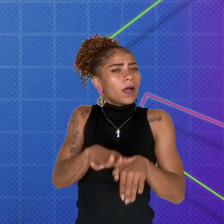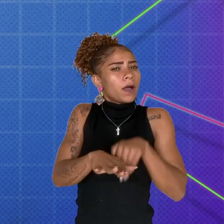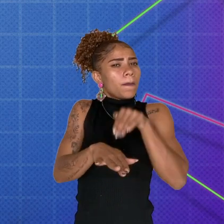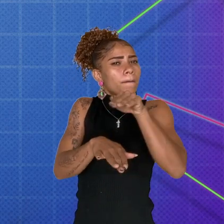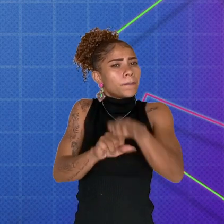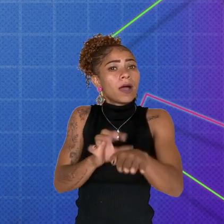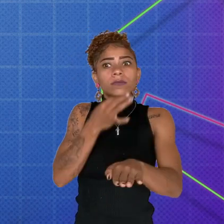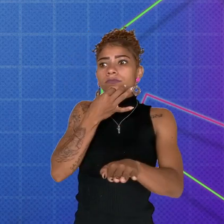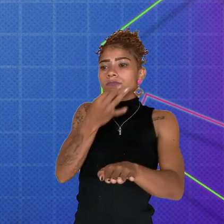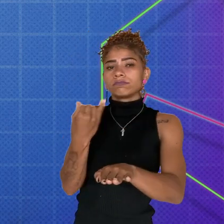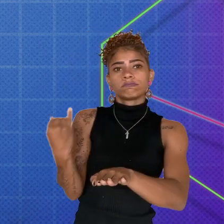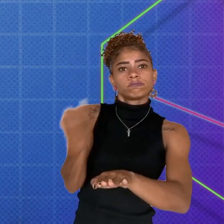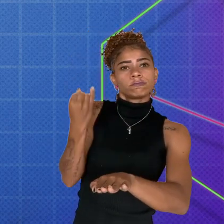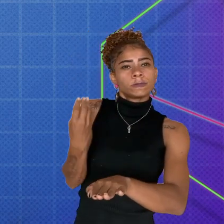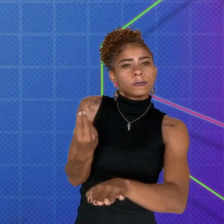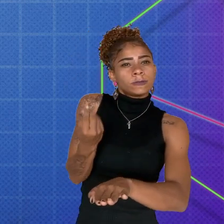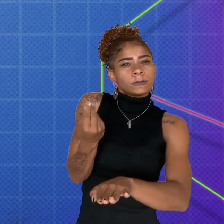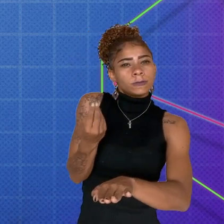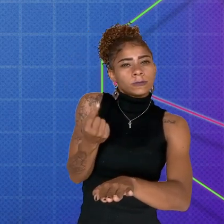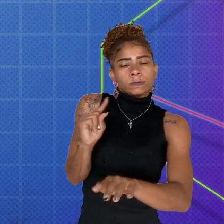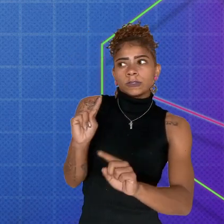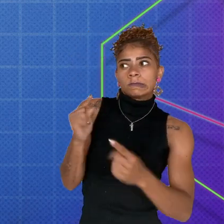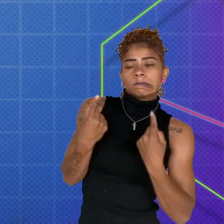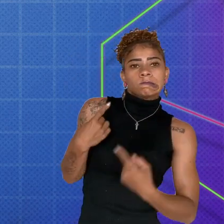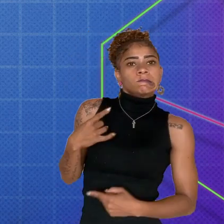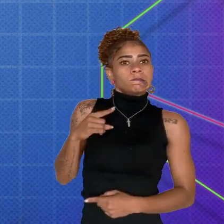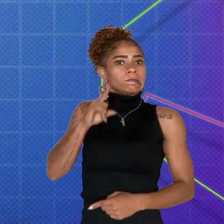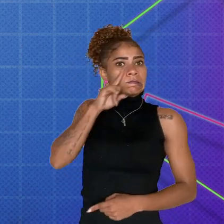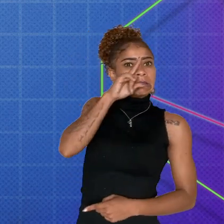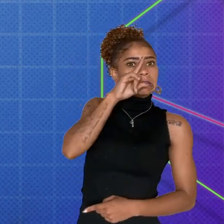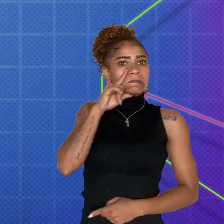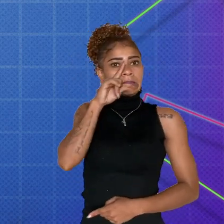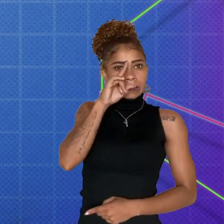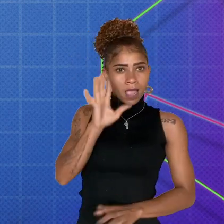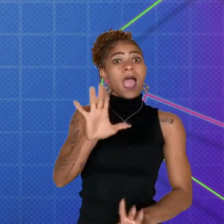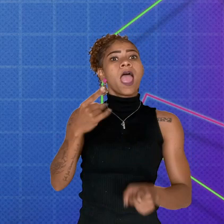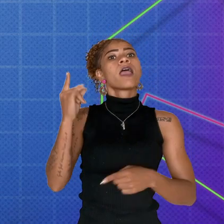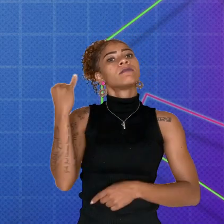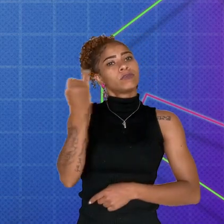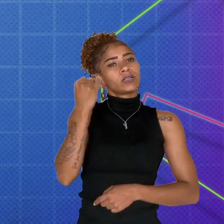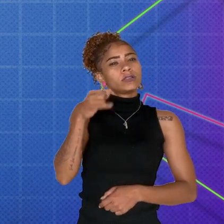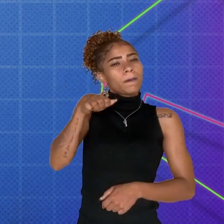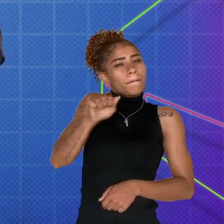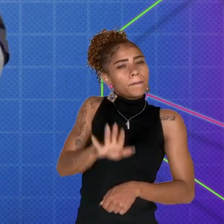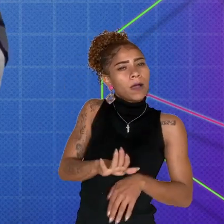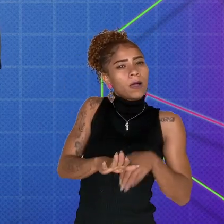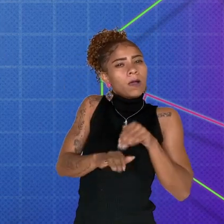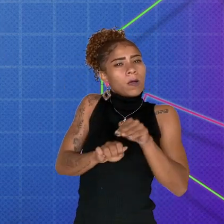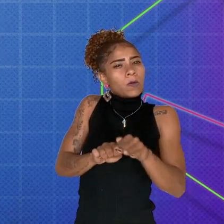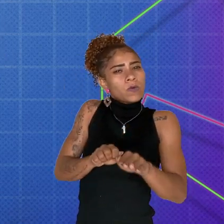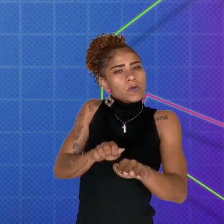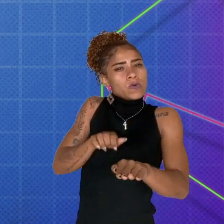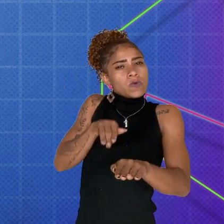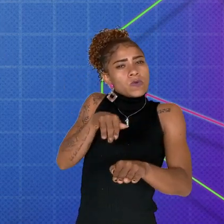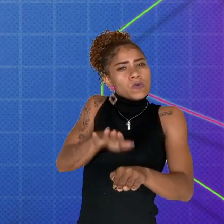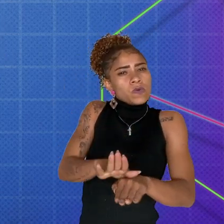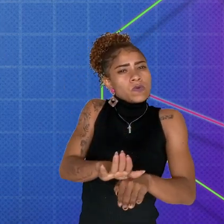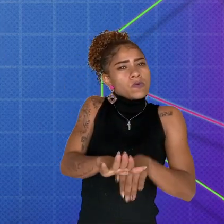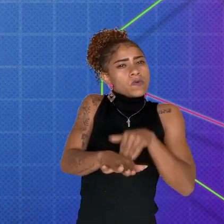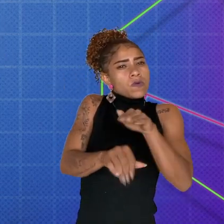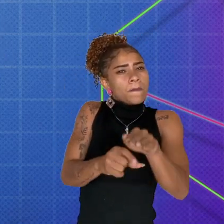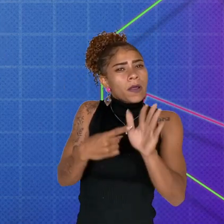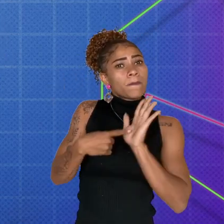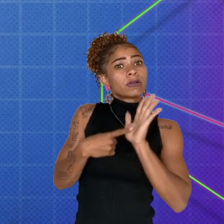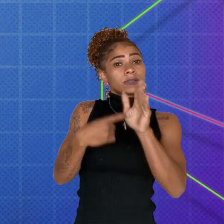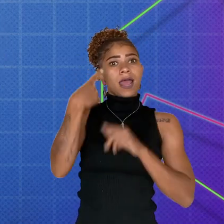são um componente crítico para criar uma sensação de ameaça e tensão. É importante que os passos sejam arrastados e